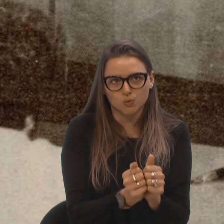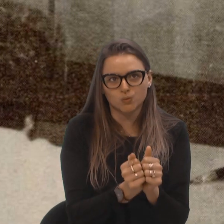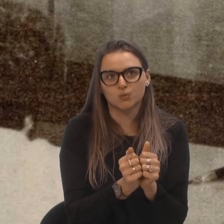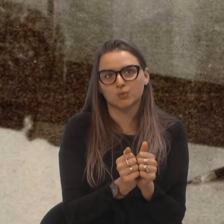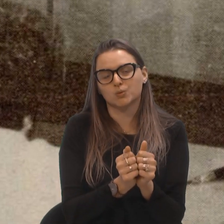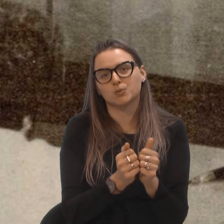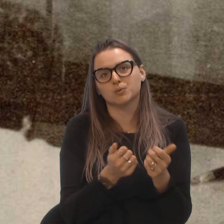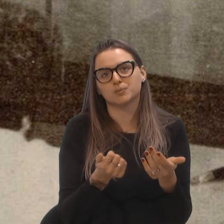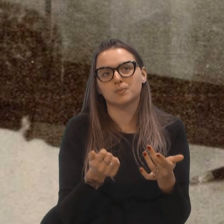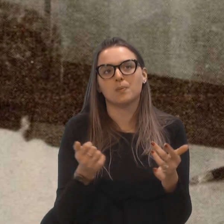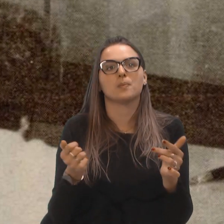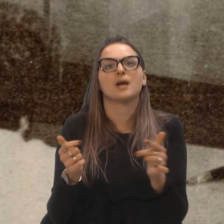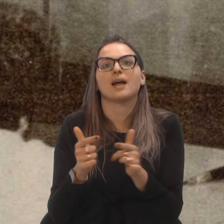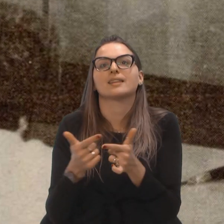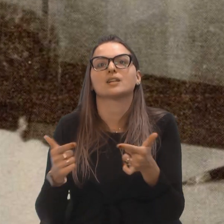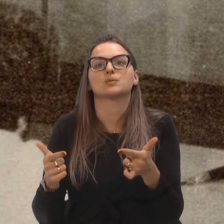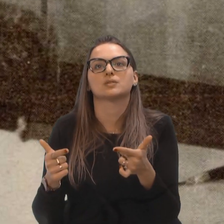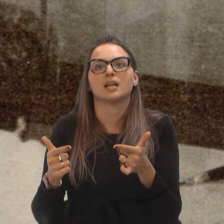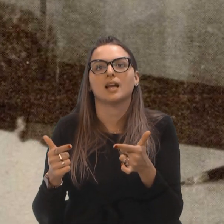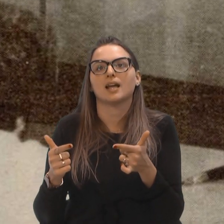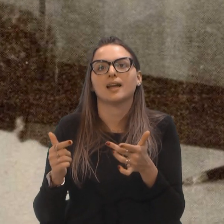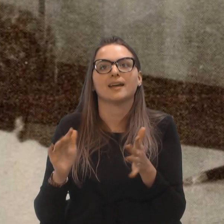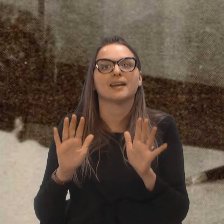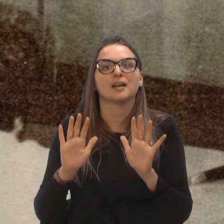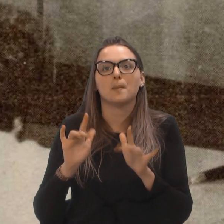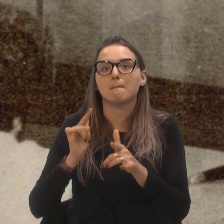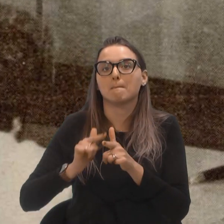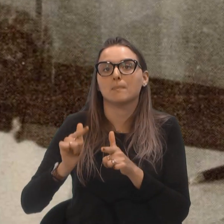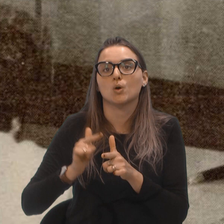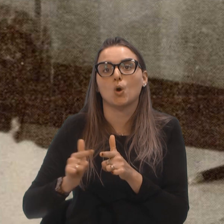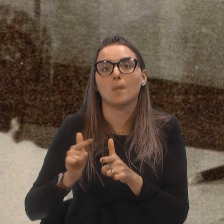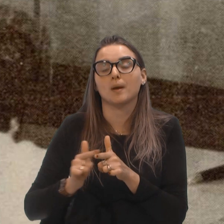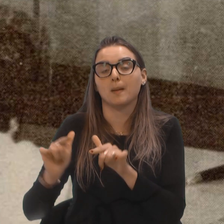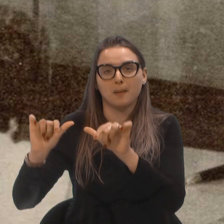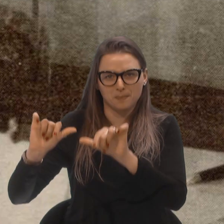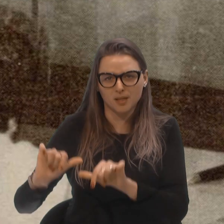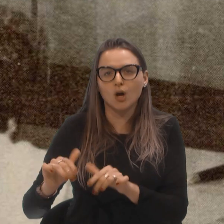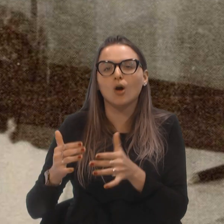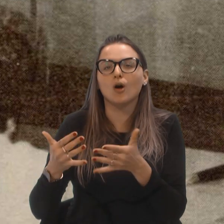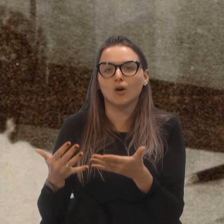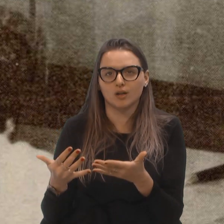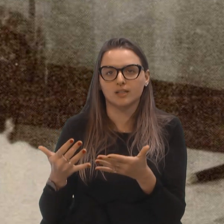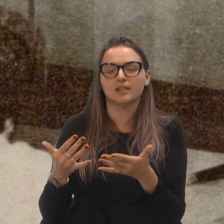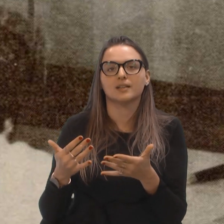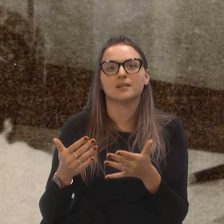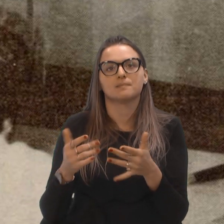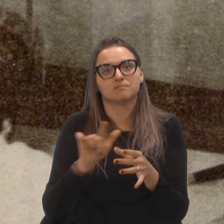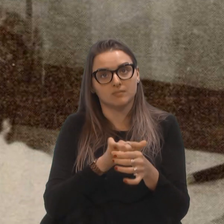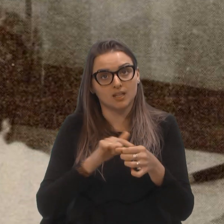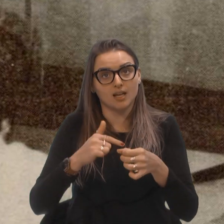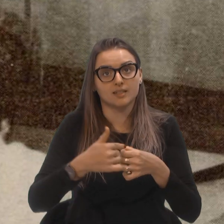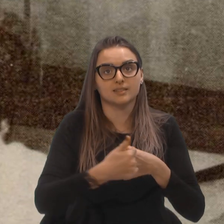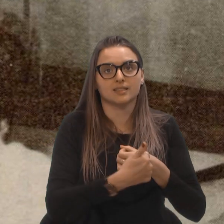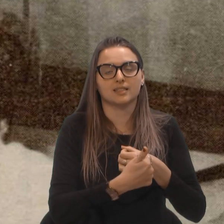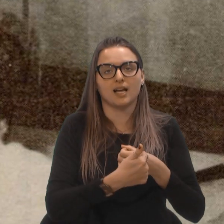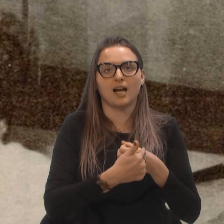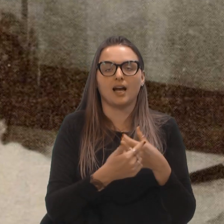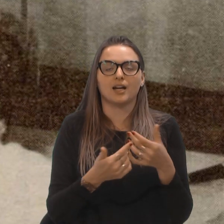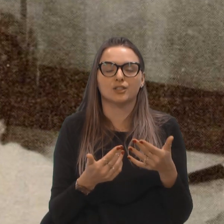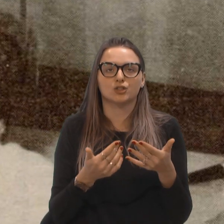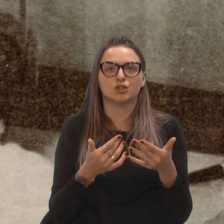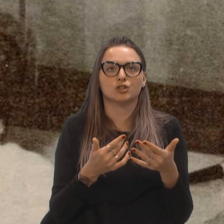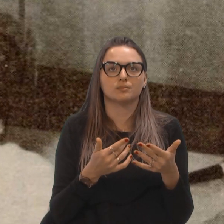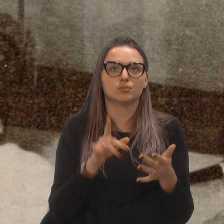que não houvesse nenhum tipo de problema e que, enfim, o